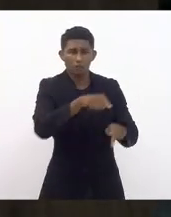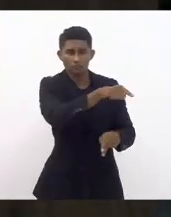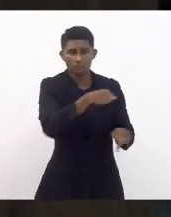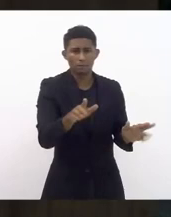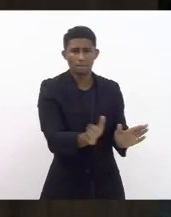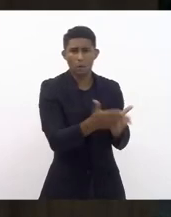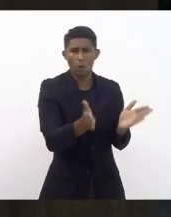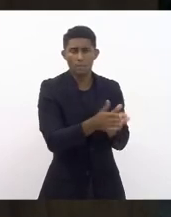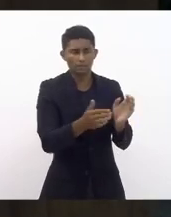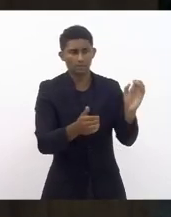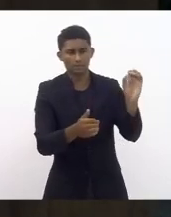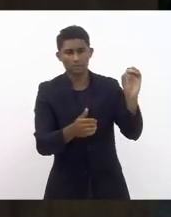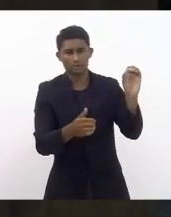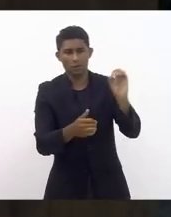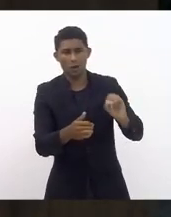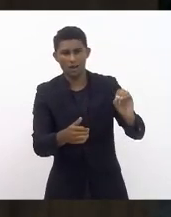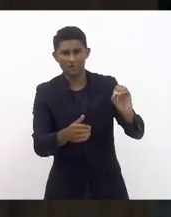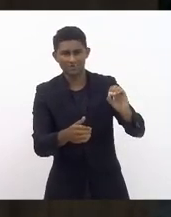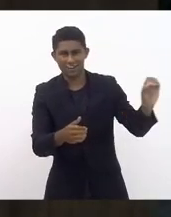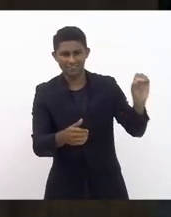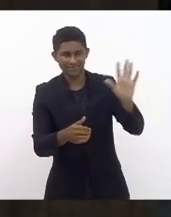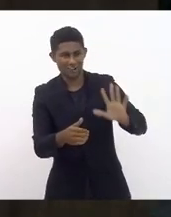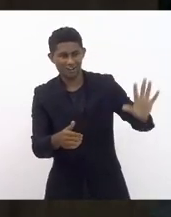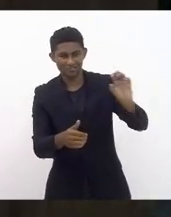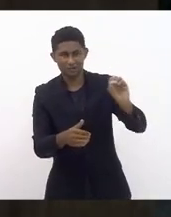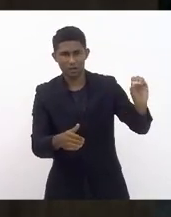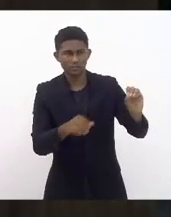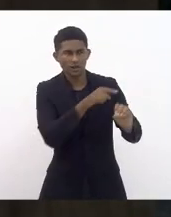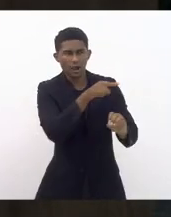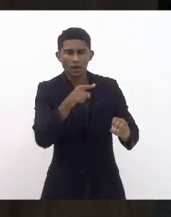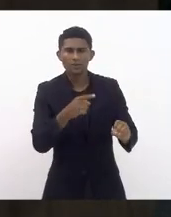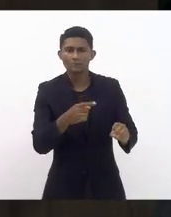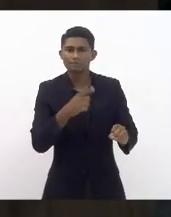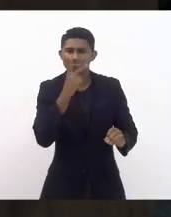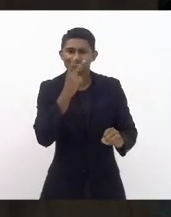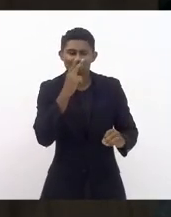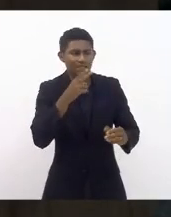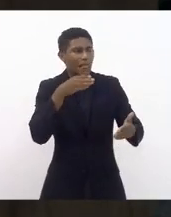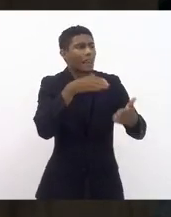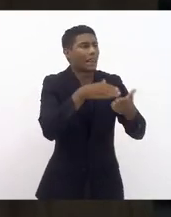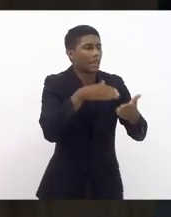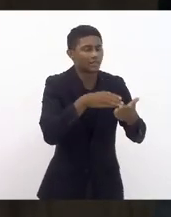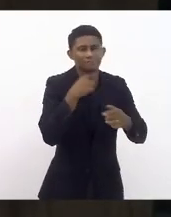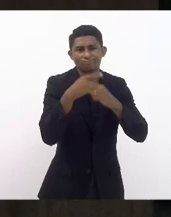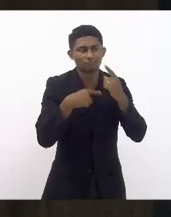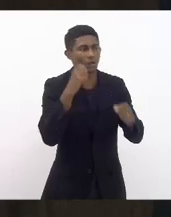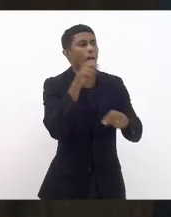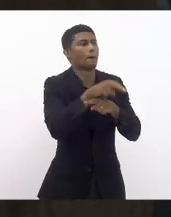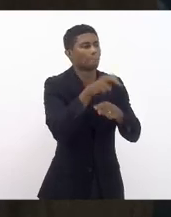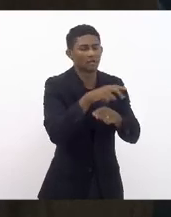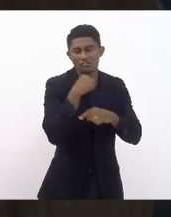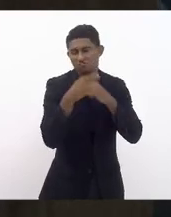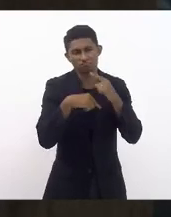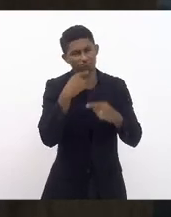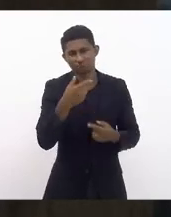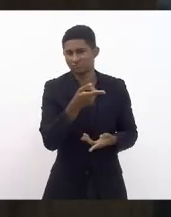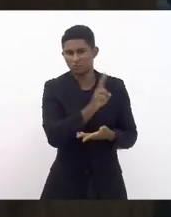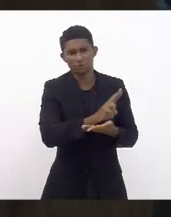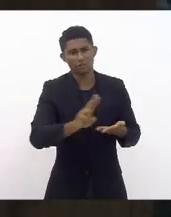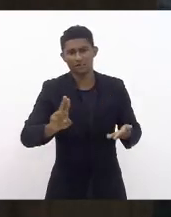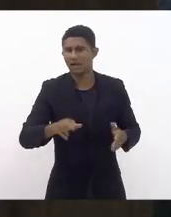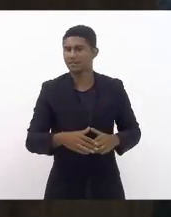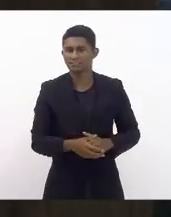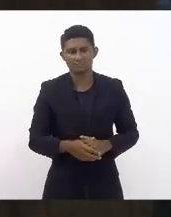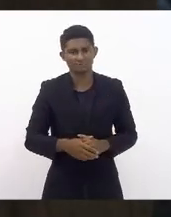Oeste ficará sem acesso à sua universidade que teve até o dia